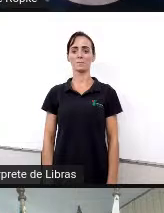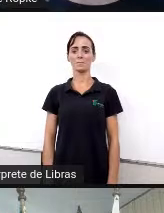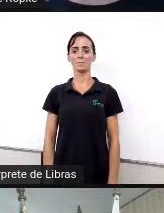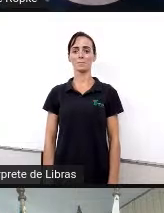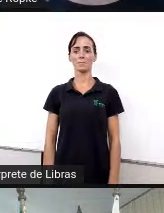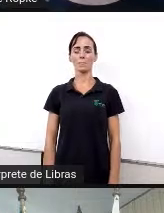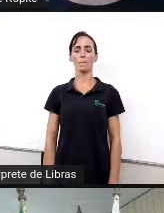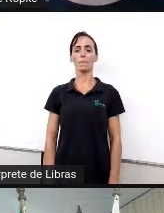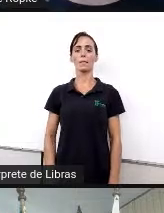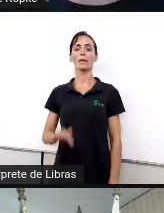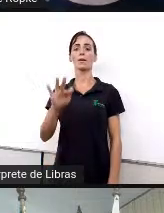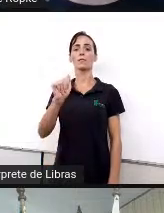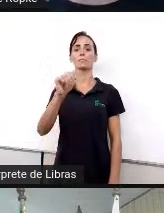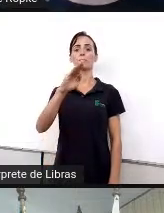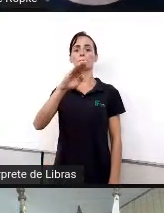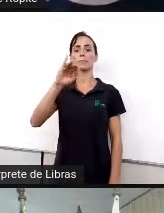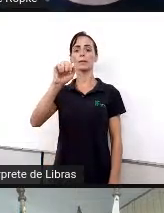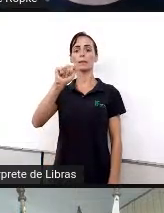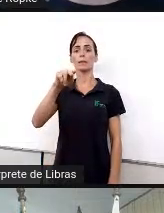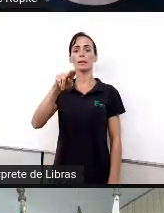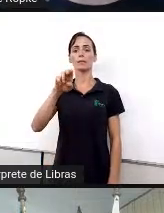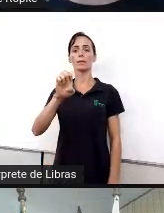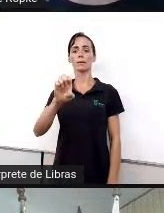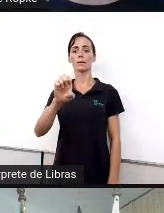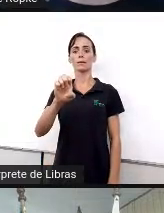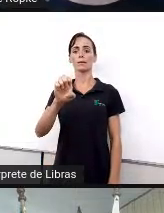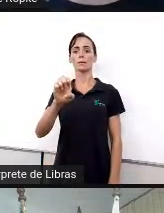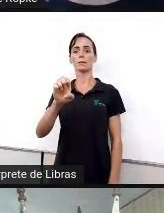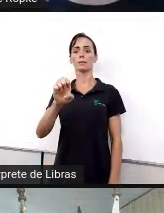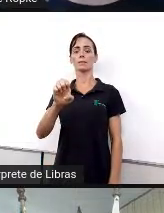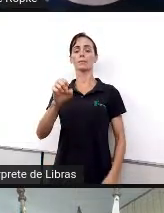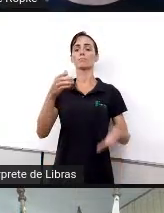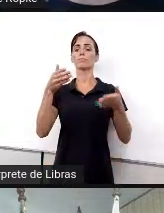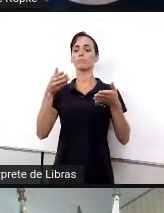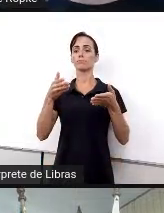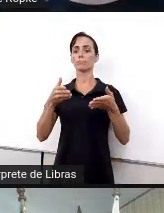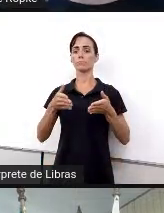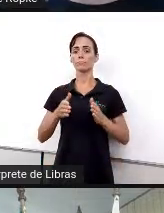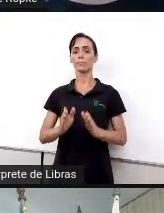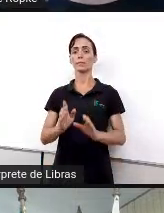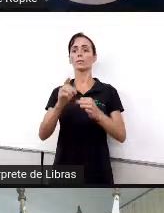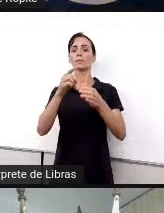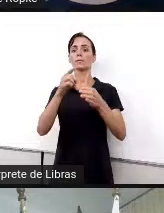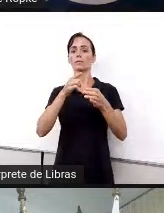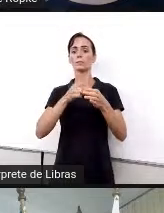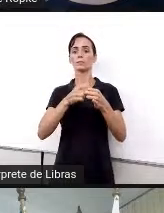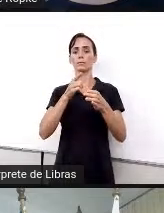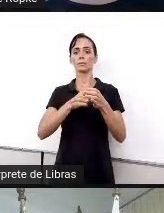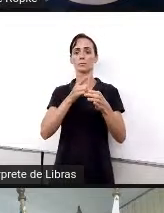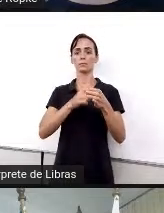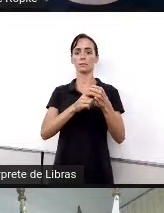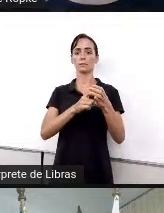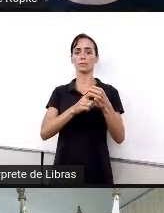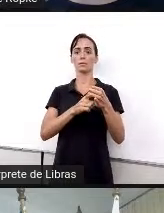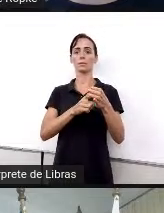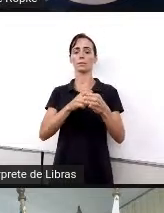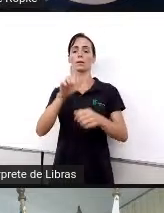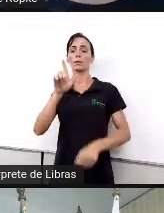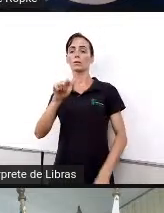Fabiane de Fátima Ávila Lemos, natural da cidade de